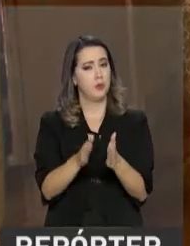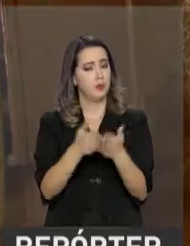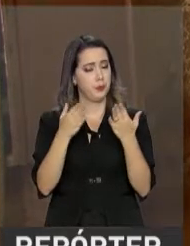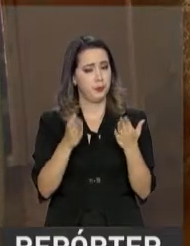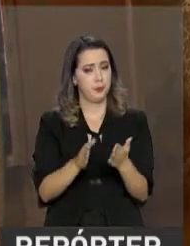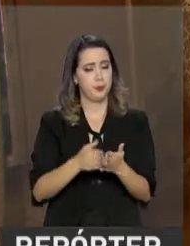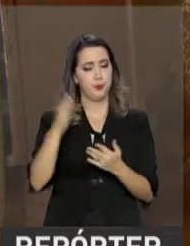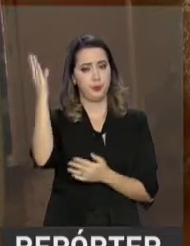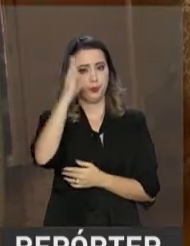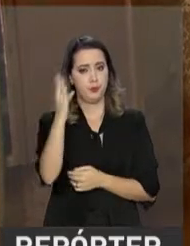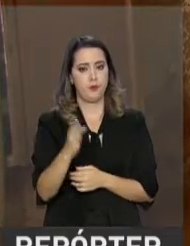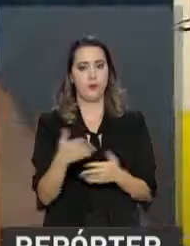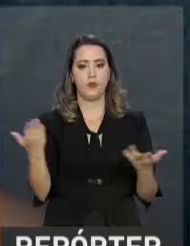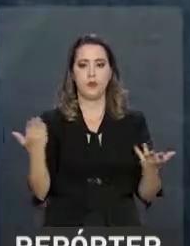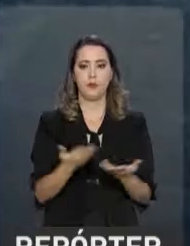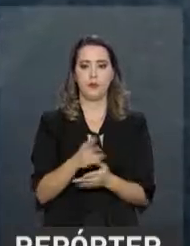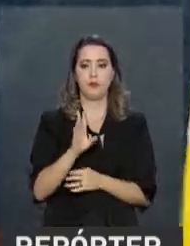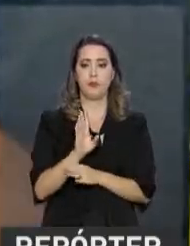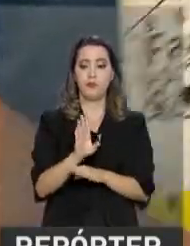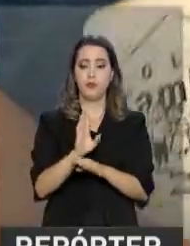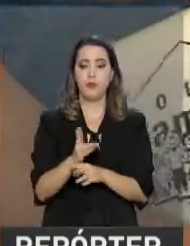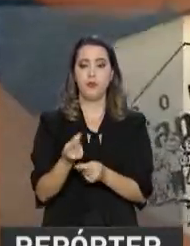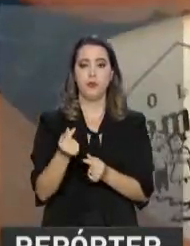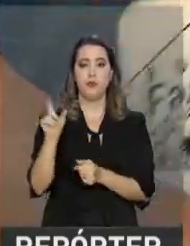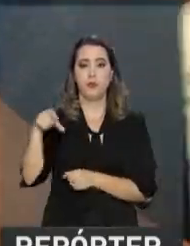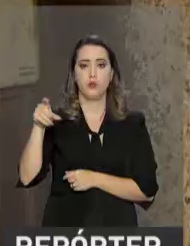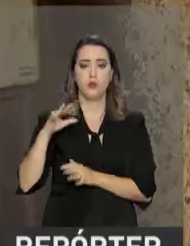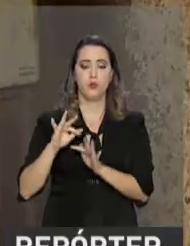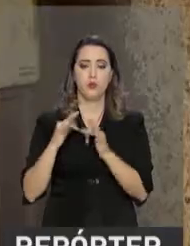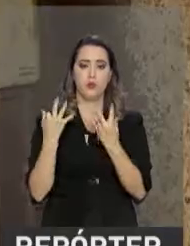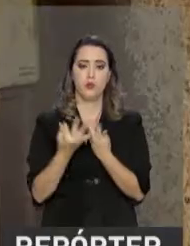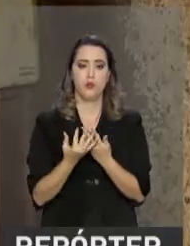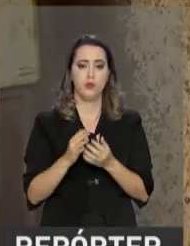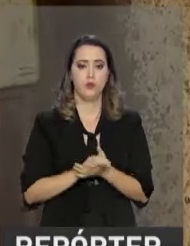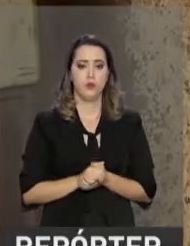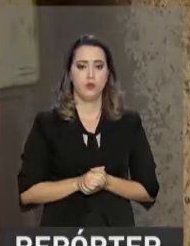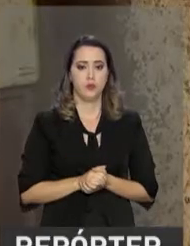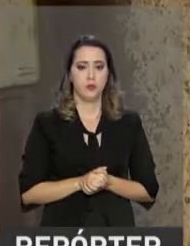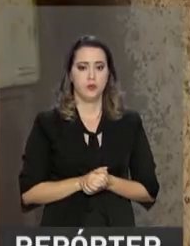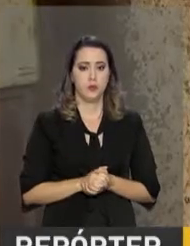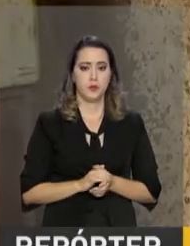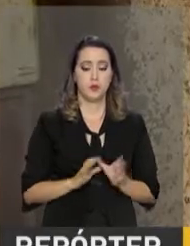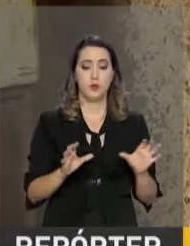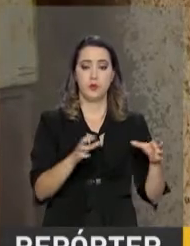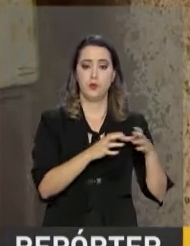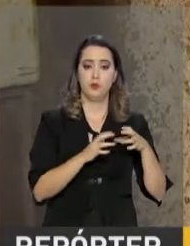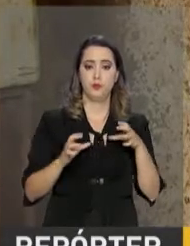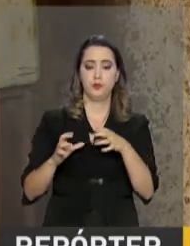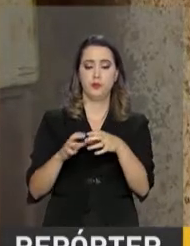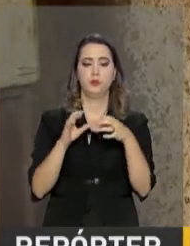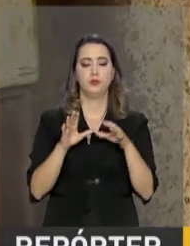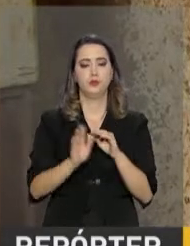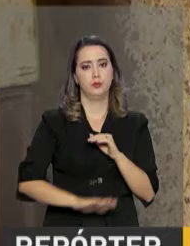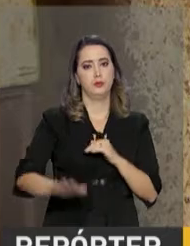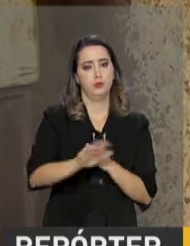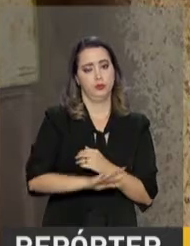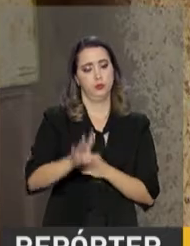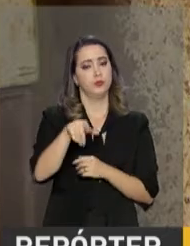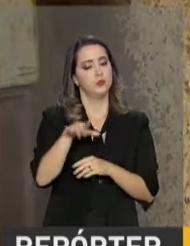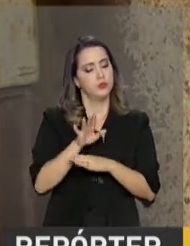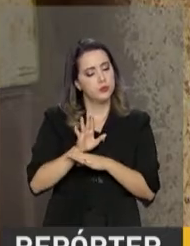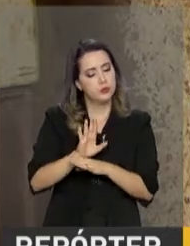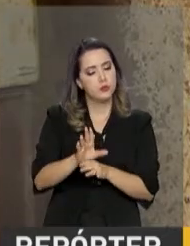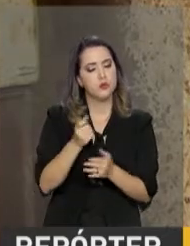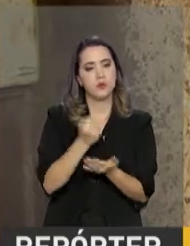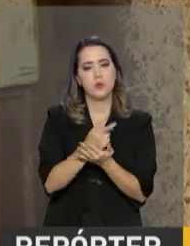sustento vem principalmente da renda do bolsa família pelo tanto de criança que tem casa em ajuda muito a comprar material